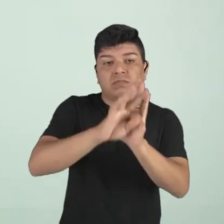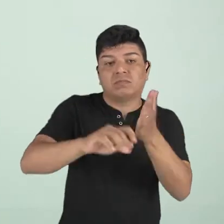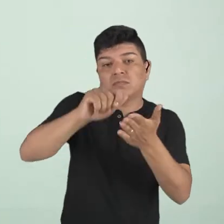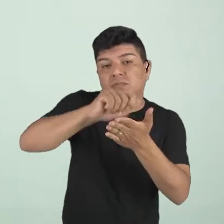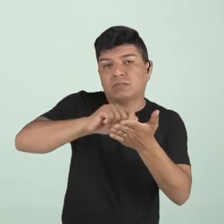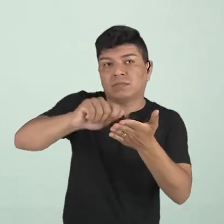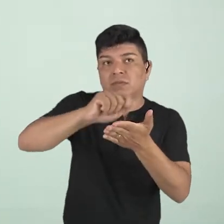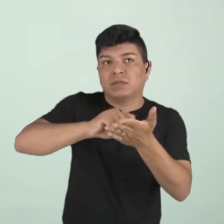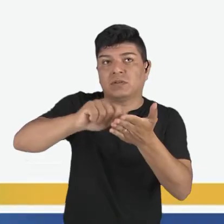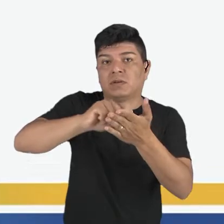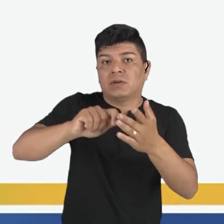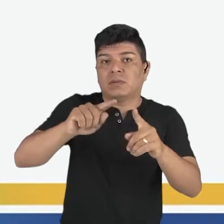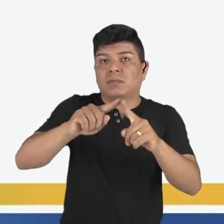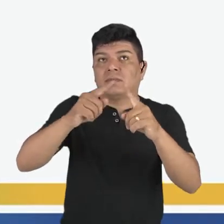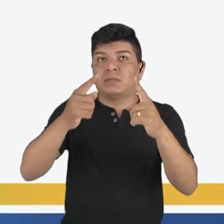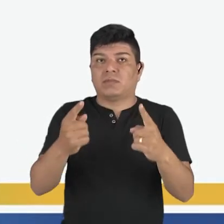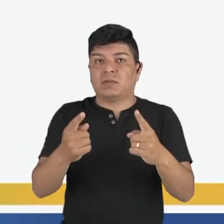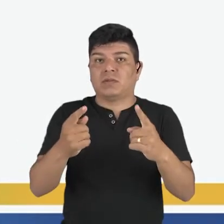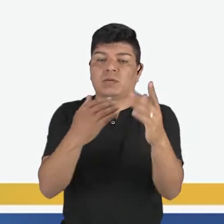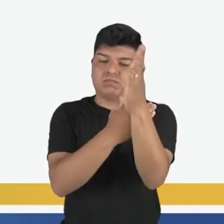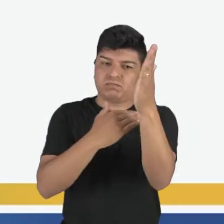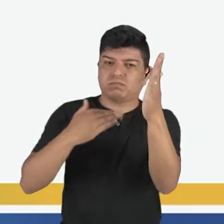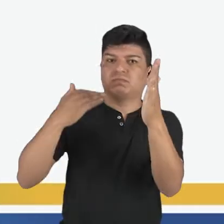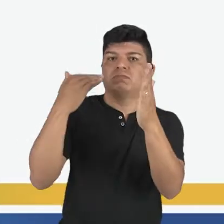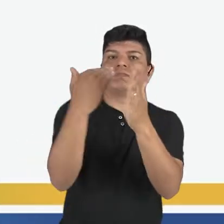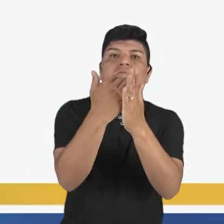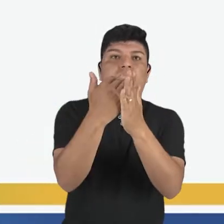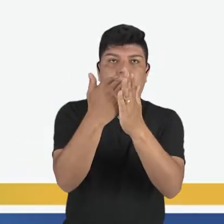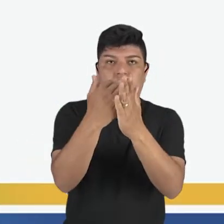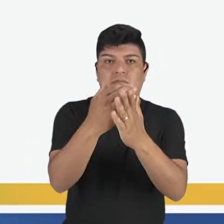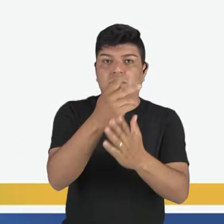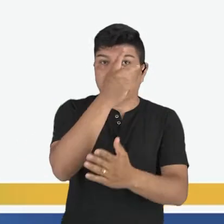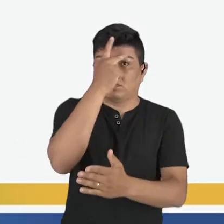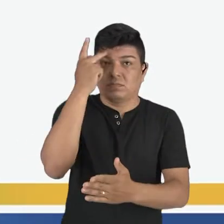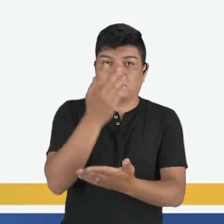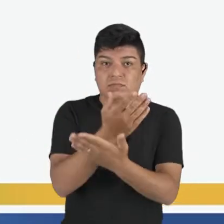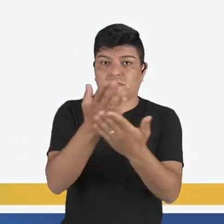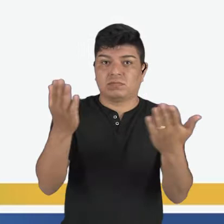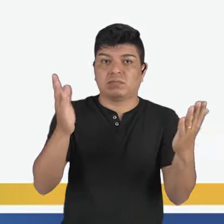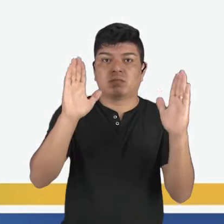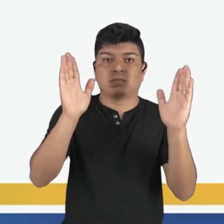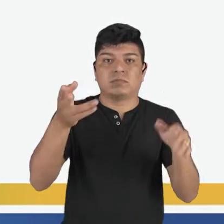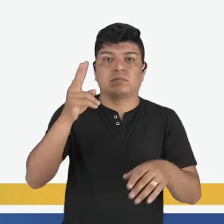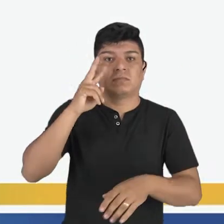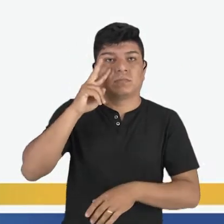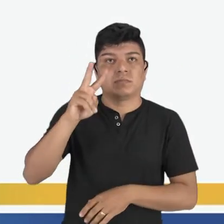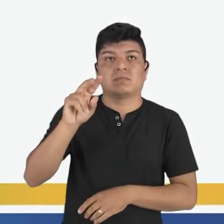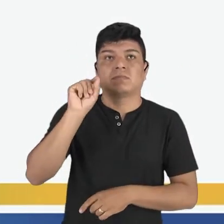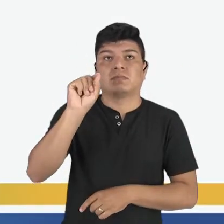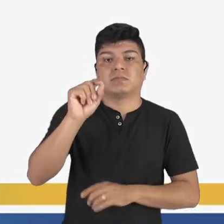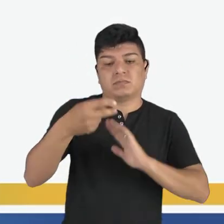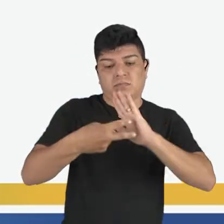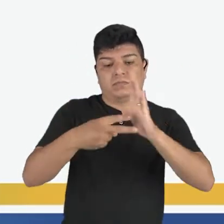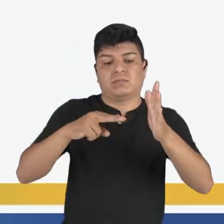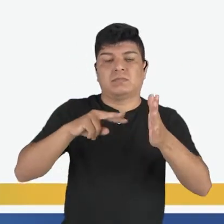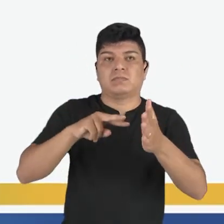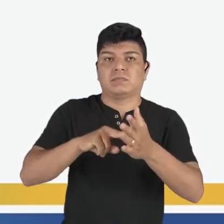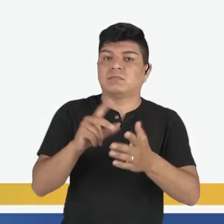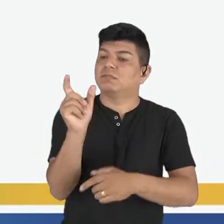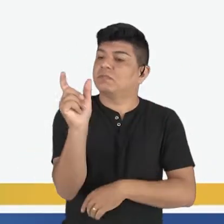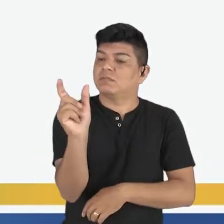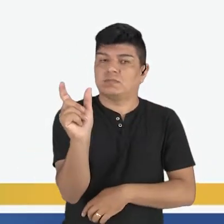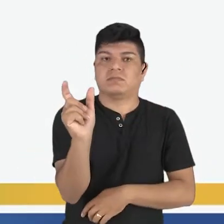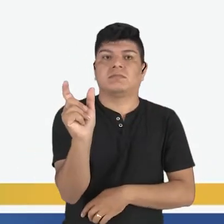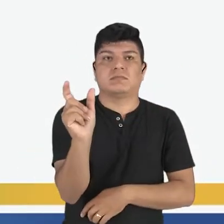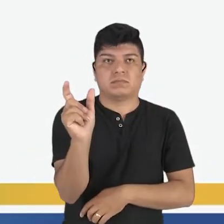forma representam o transcendente. Pessoal, nós já vimos o significado dessa